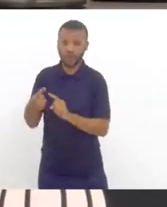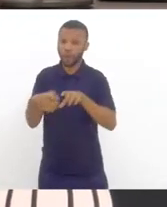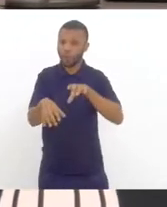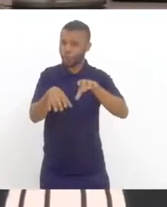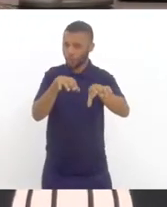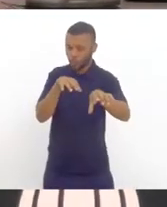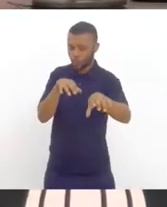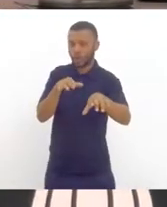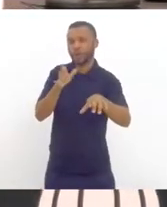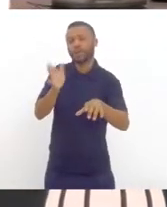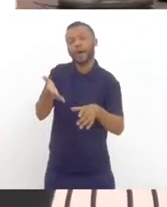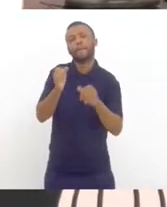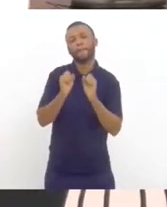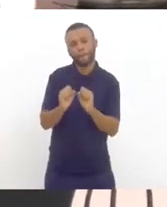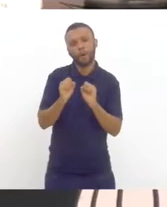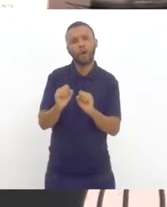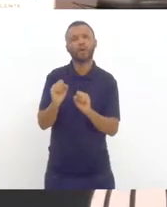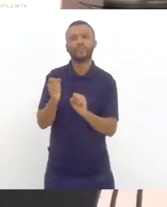já está